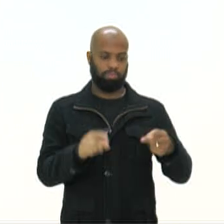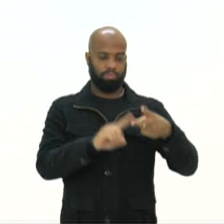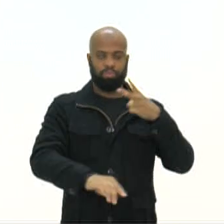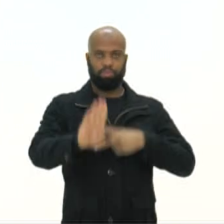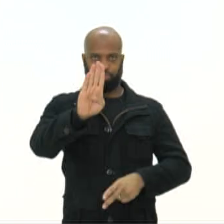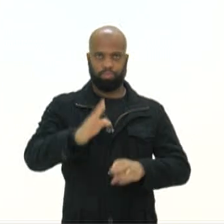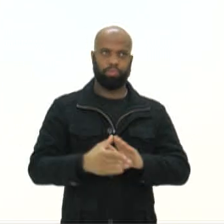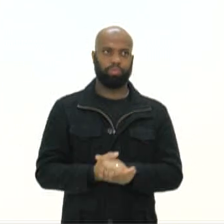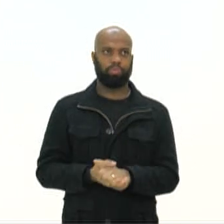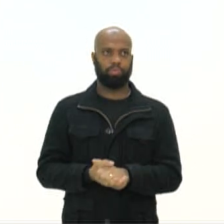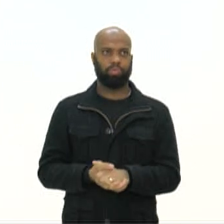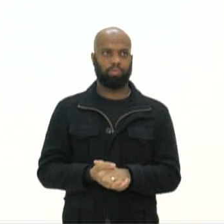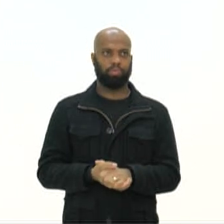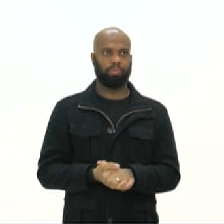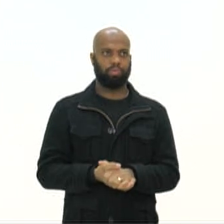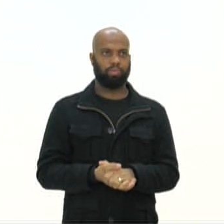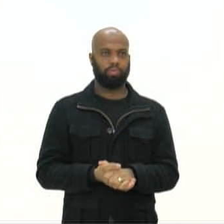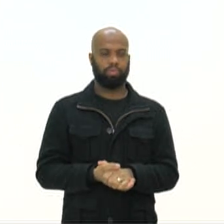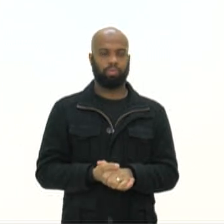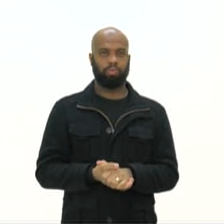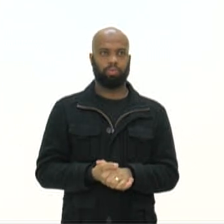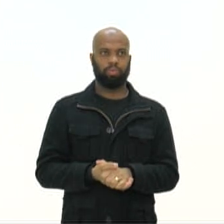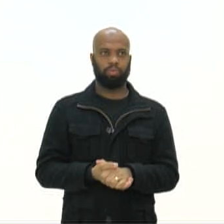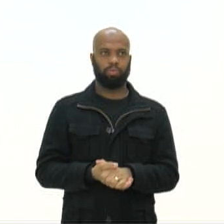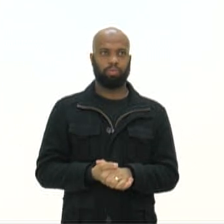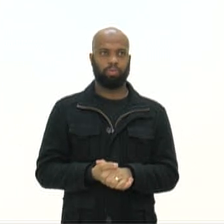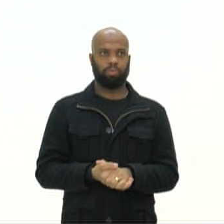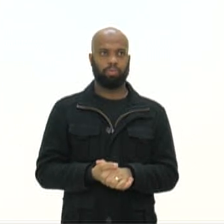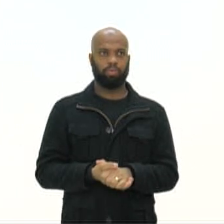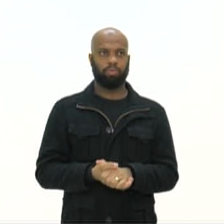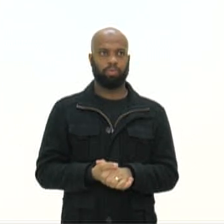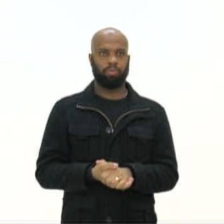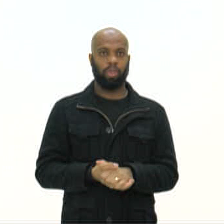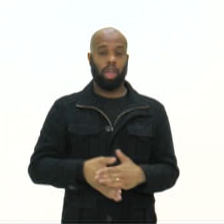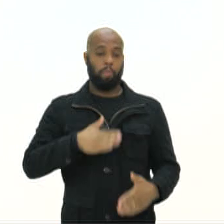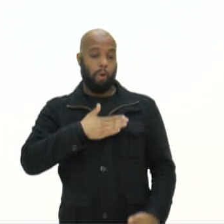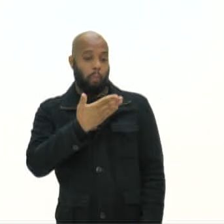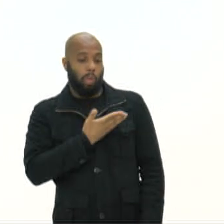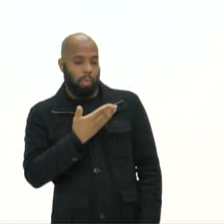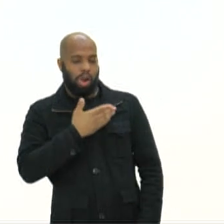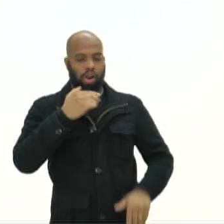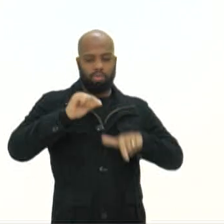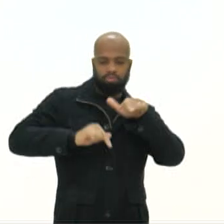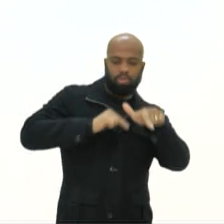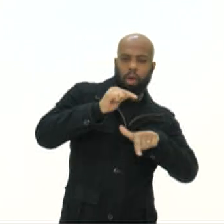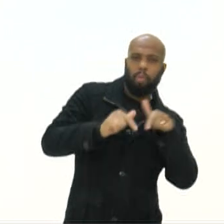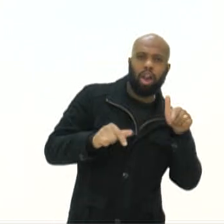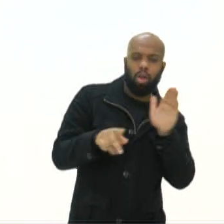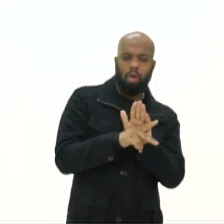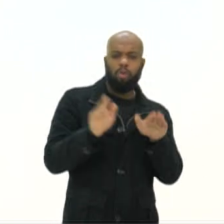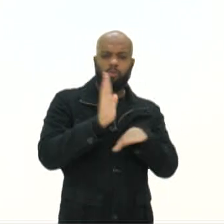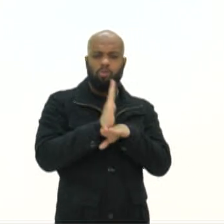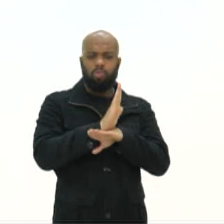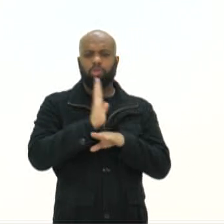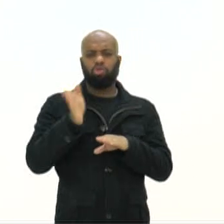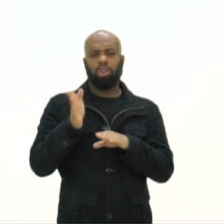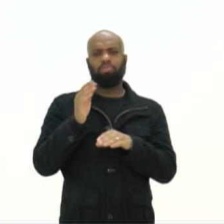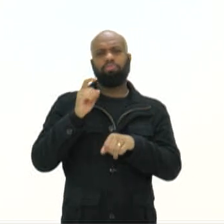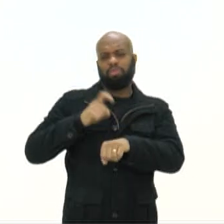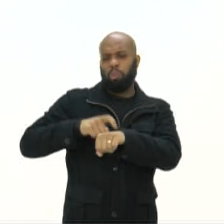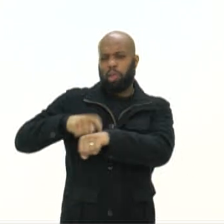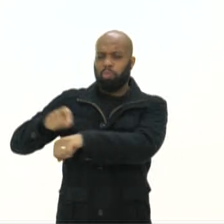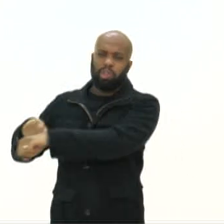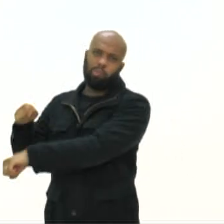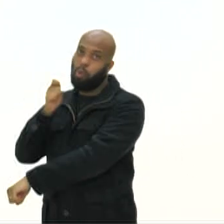friend has worked with the movies for a long time. O meu amigo tem trabalhado com filmes por muito tempo. Então você